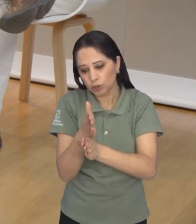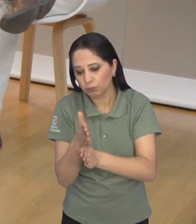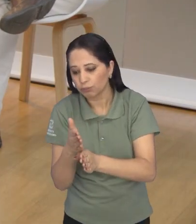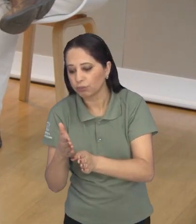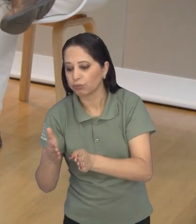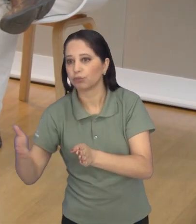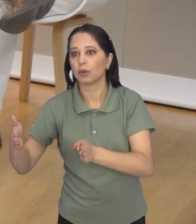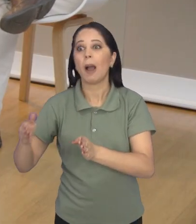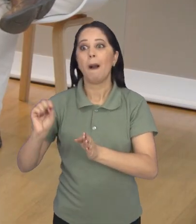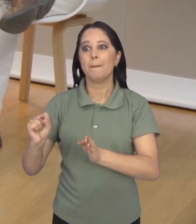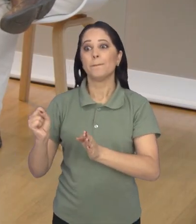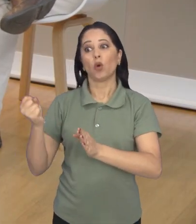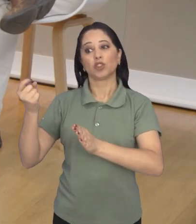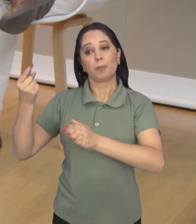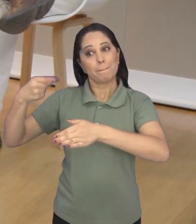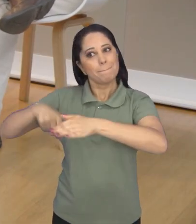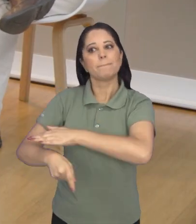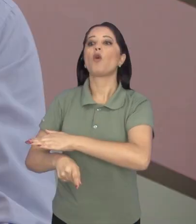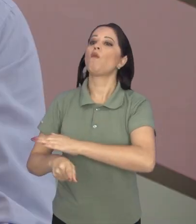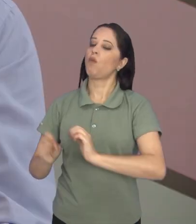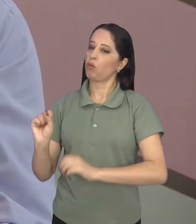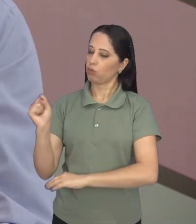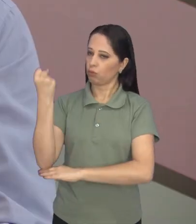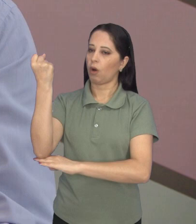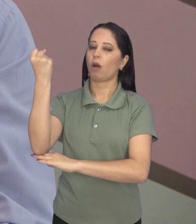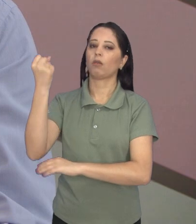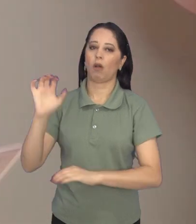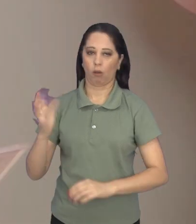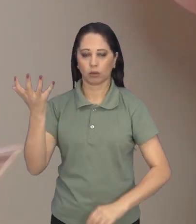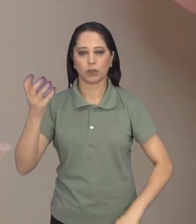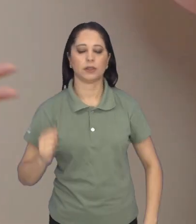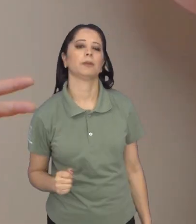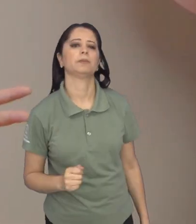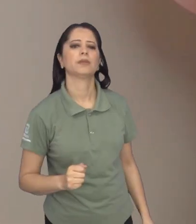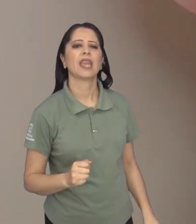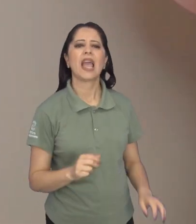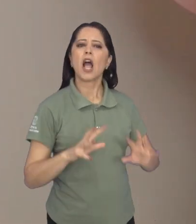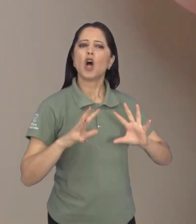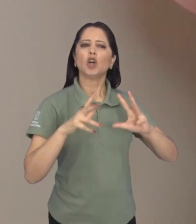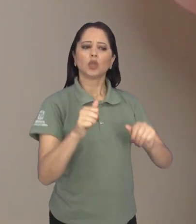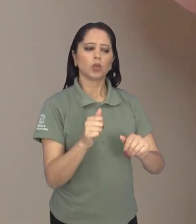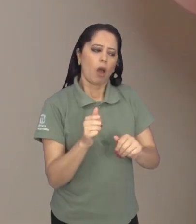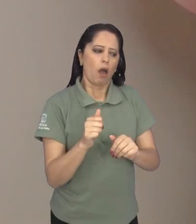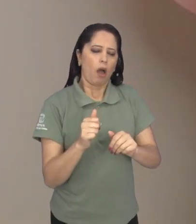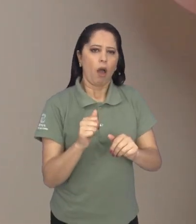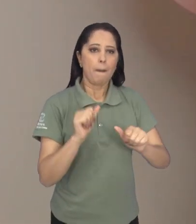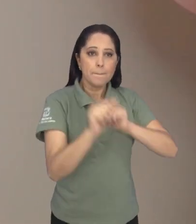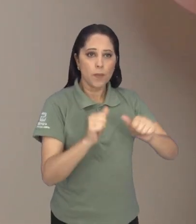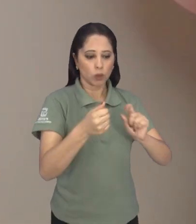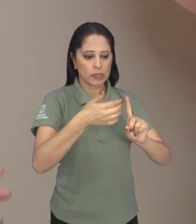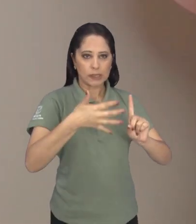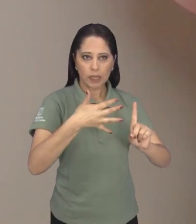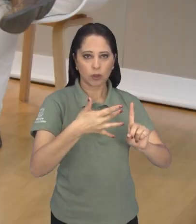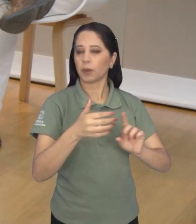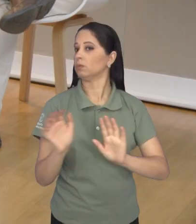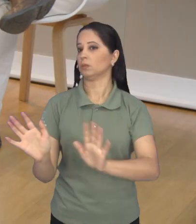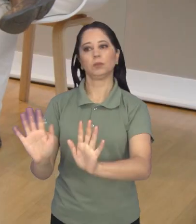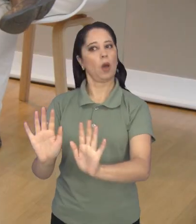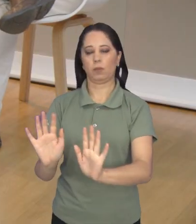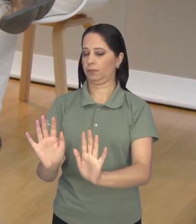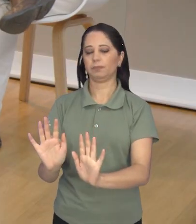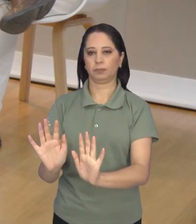progredir, dependendo do caso do indivíduo. Entendi, doutor. E todo tique se transforma nessa síndrome de Tourette? Não,